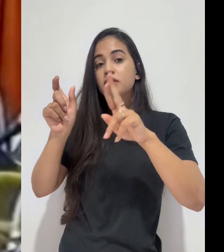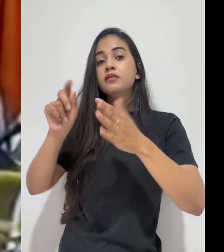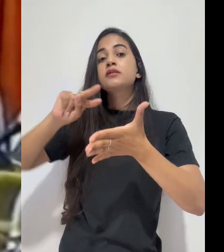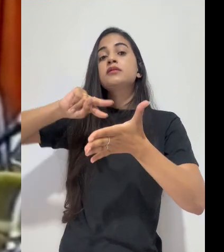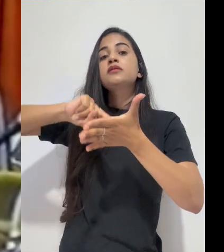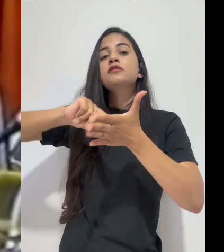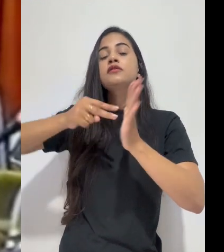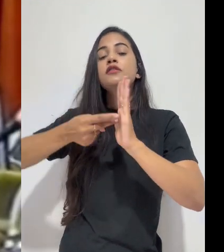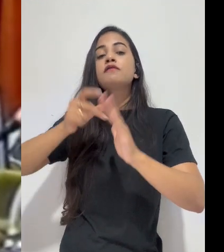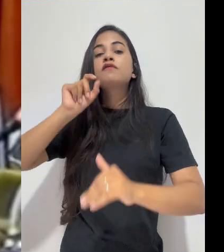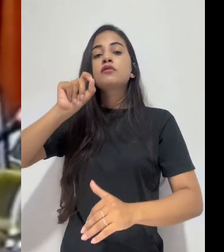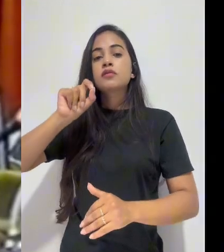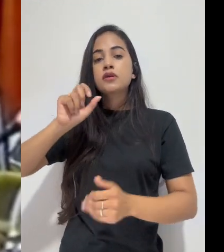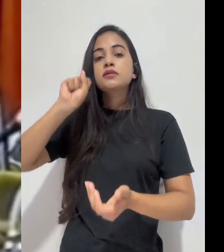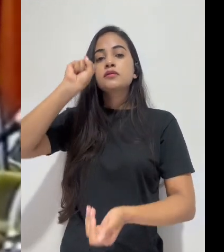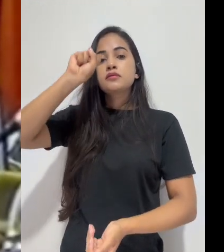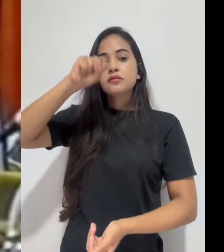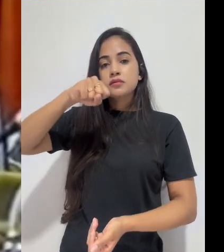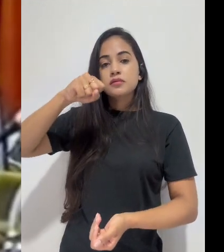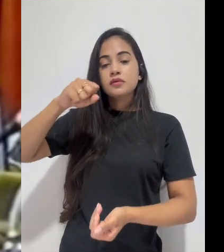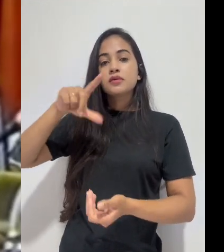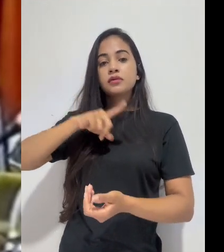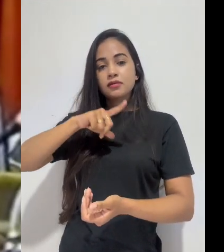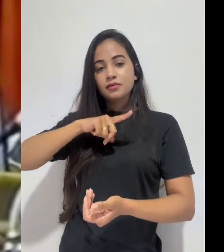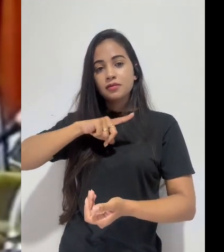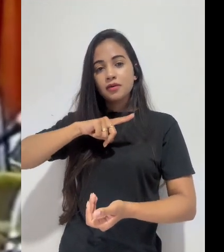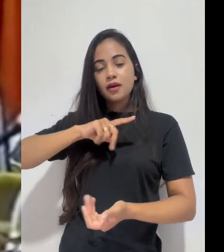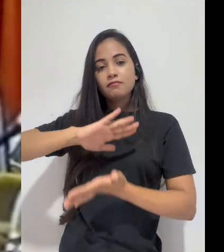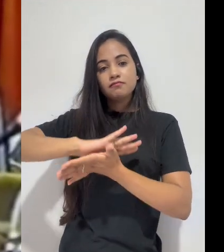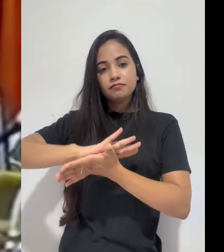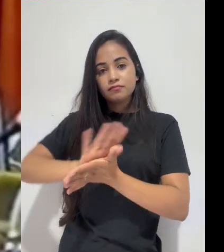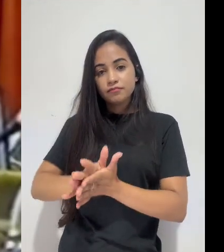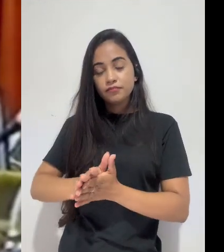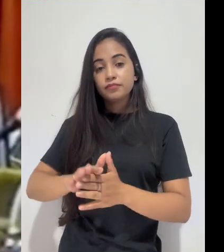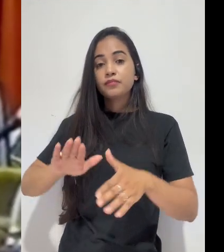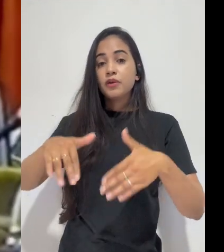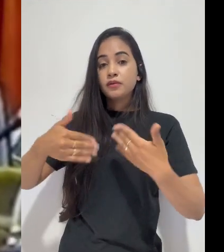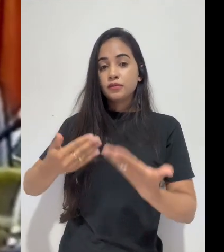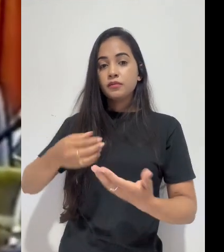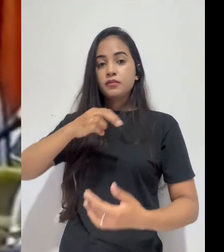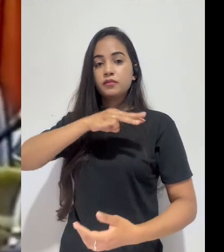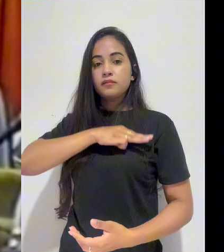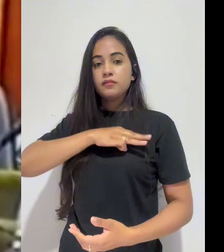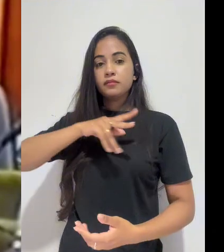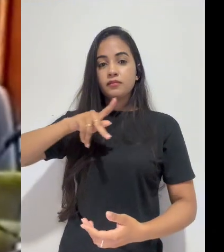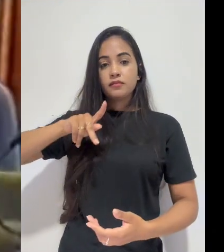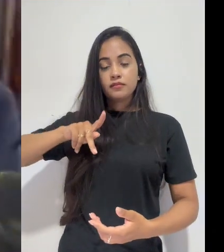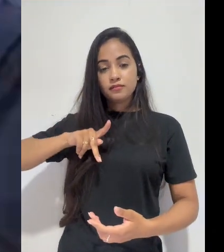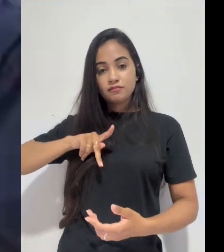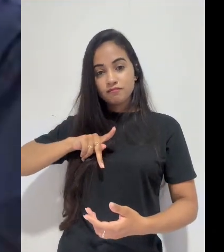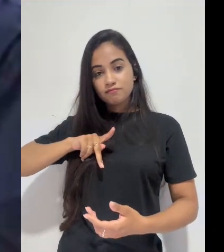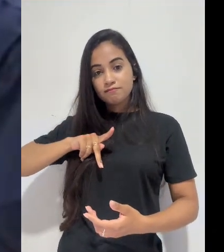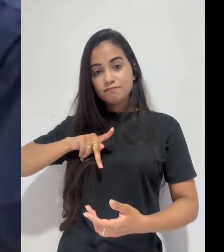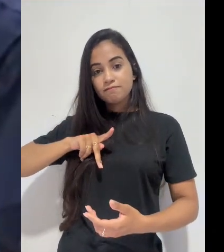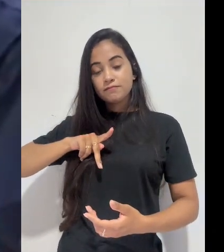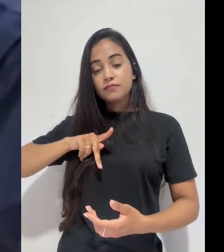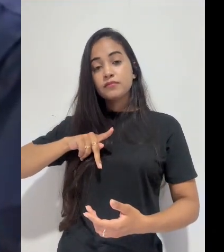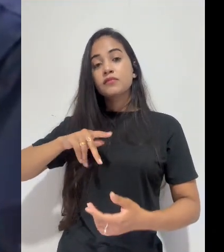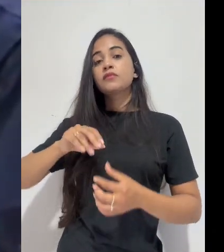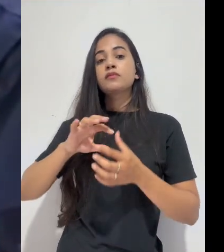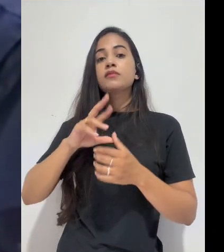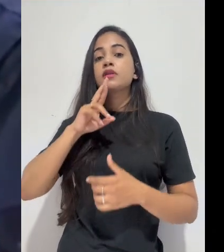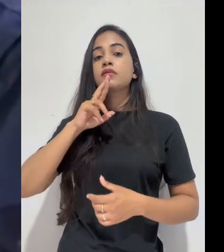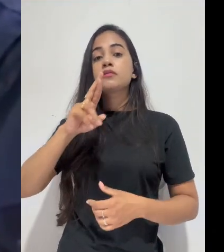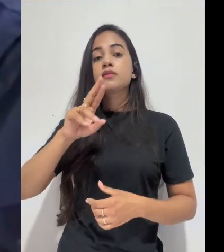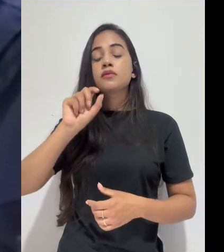explícita a ideia de preconceito e a ideia de discriminação. De forma que o Ministério Público não poderia deixar de